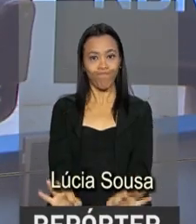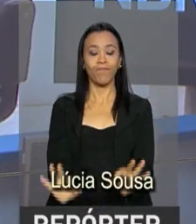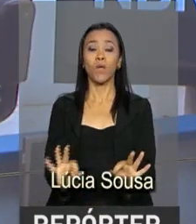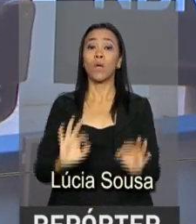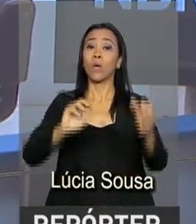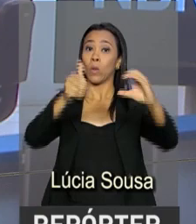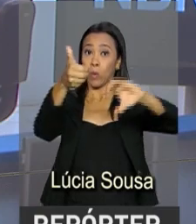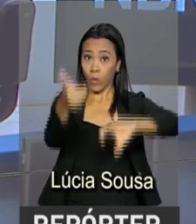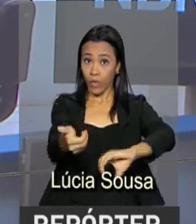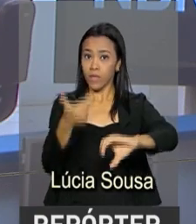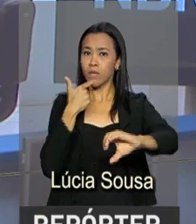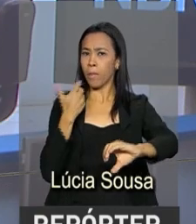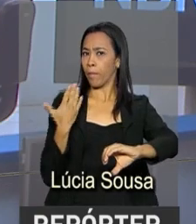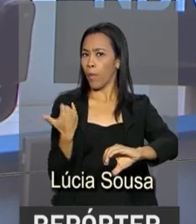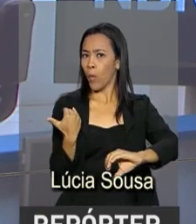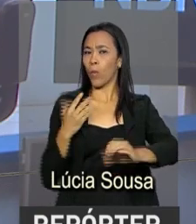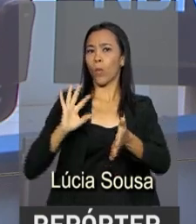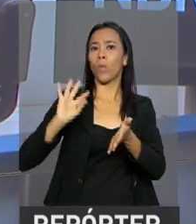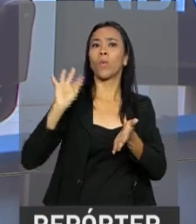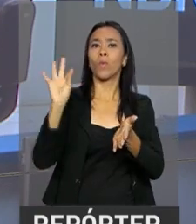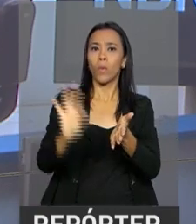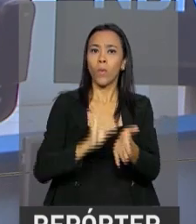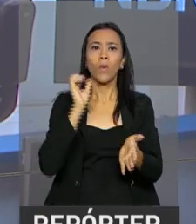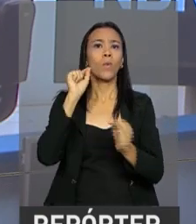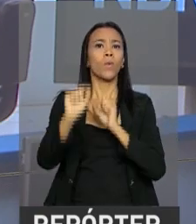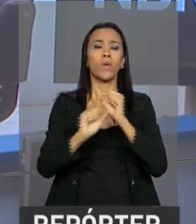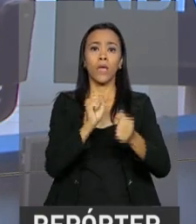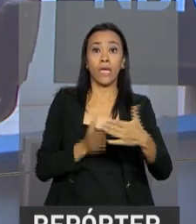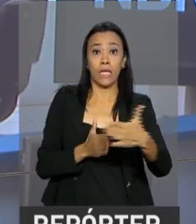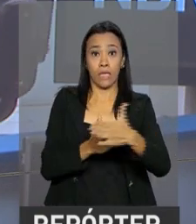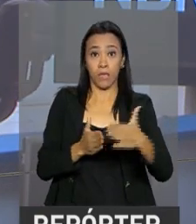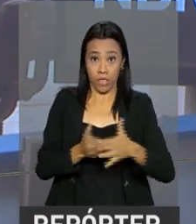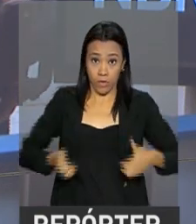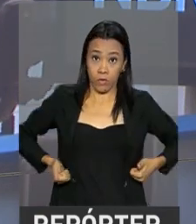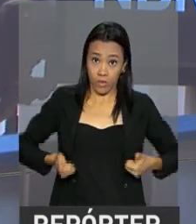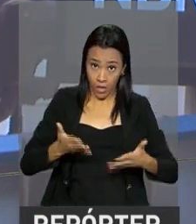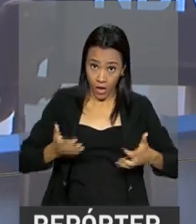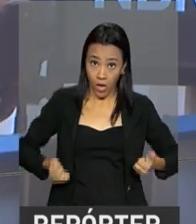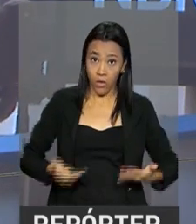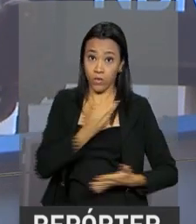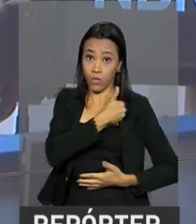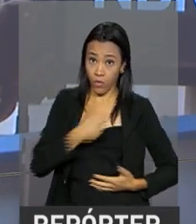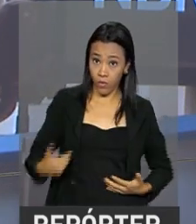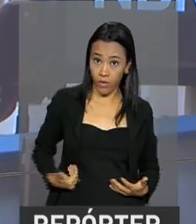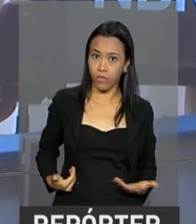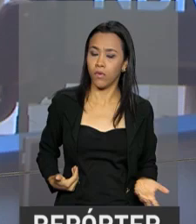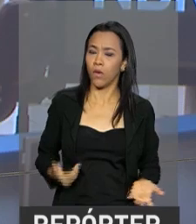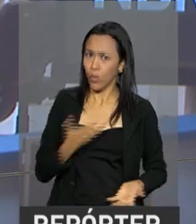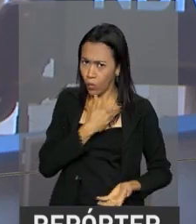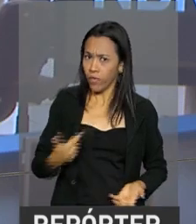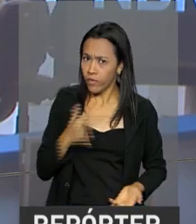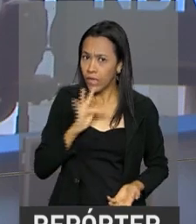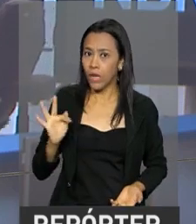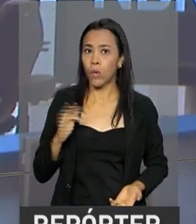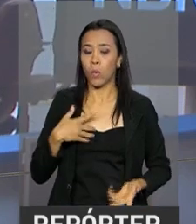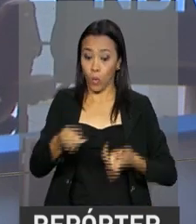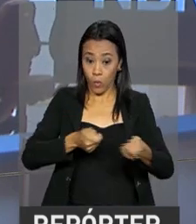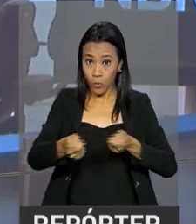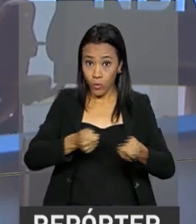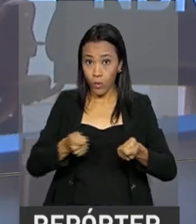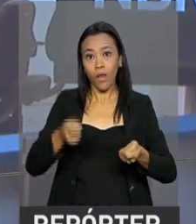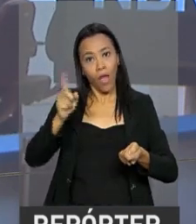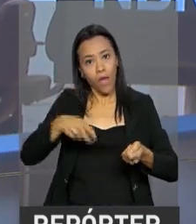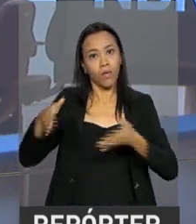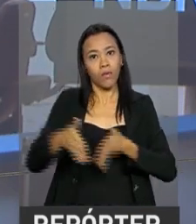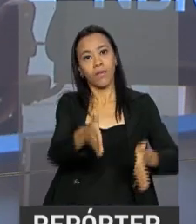promulgou agora a pouco a emenda a constituição que limita os gastos públicos no Brasil para o governo o controle das despesas é